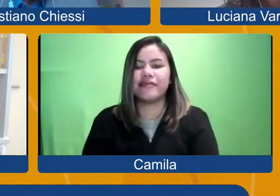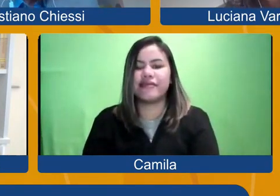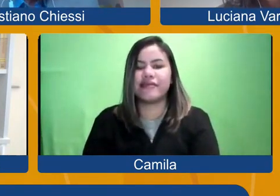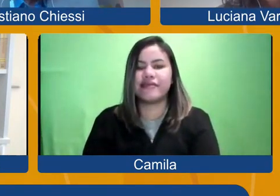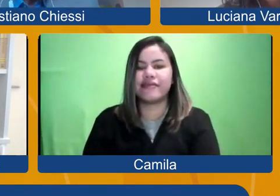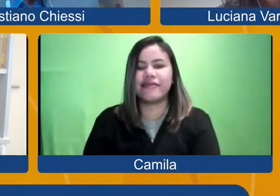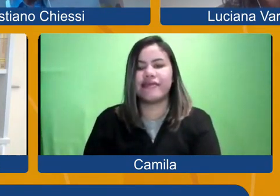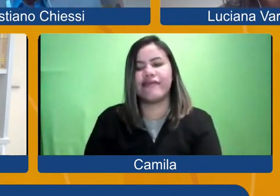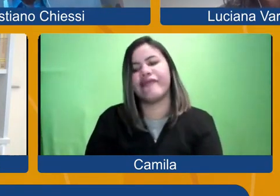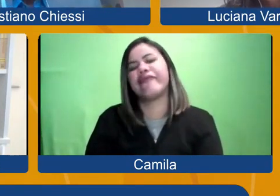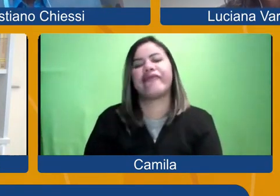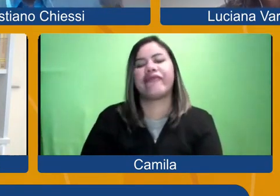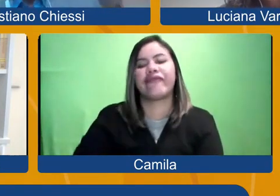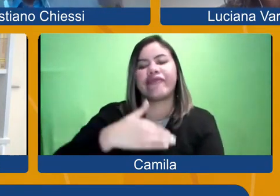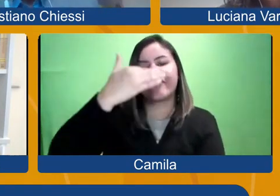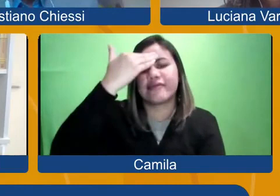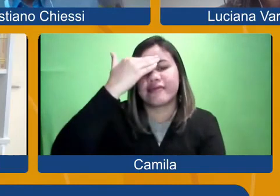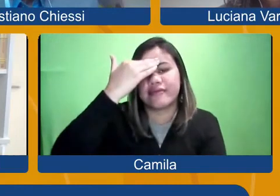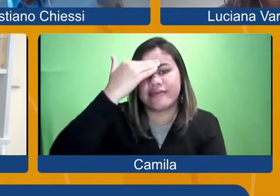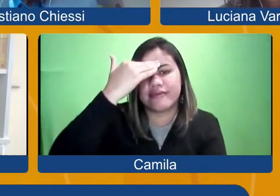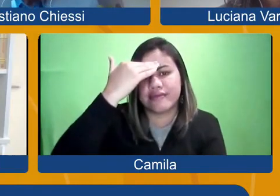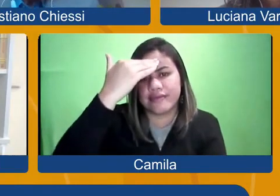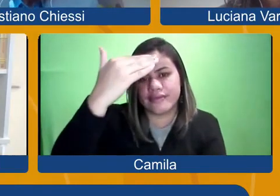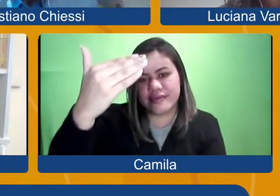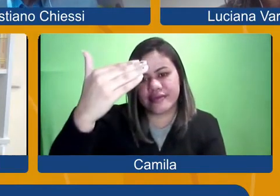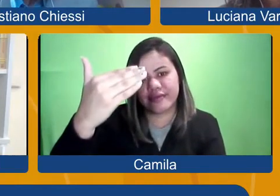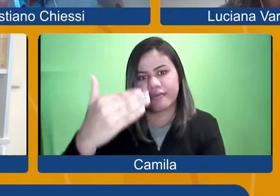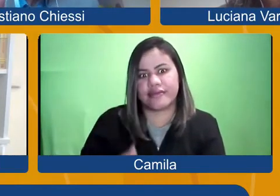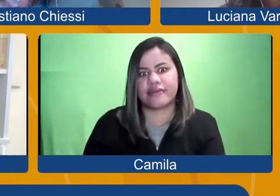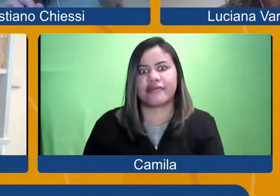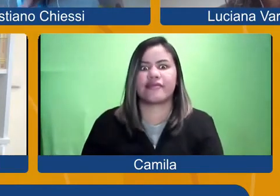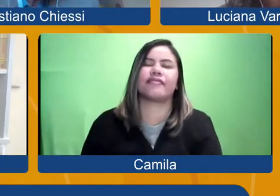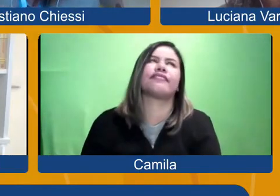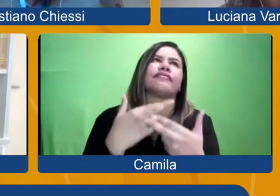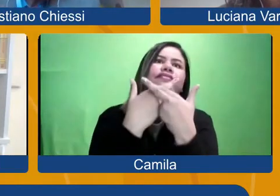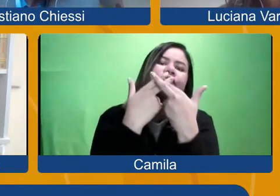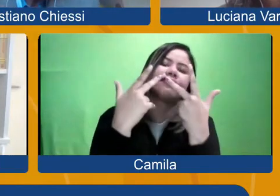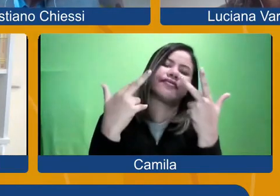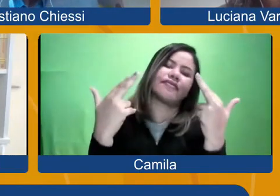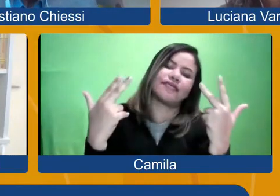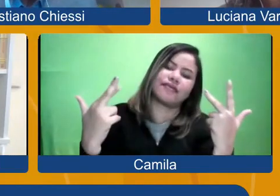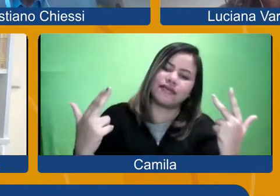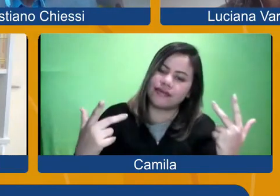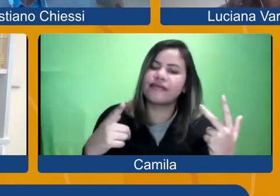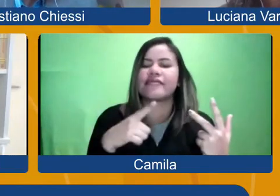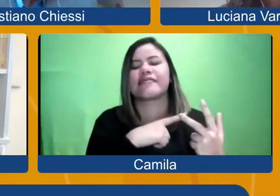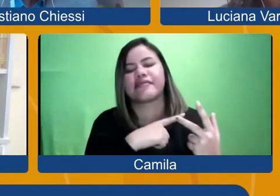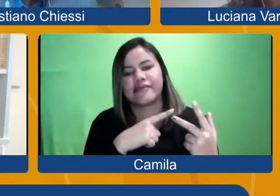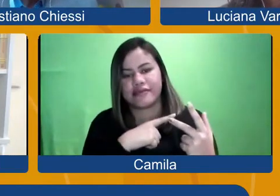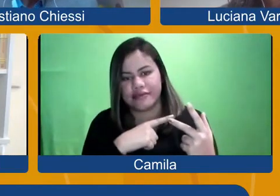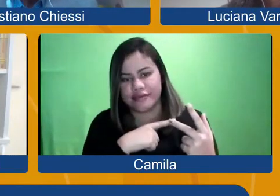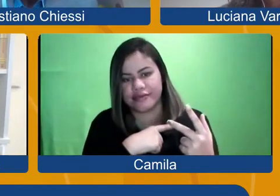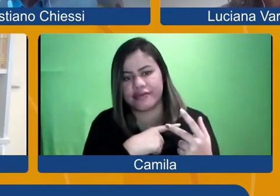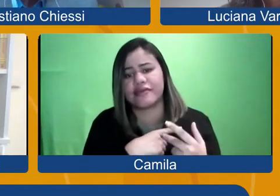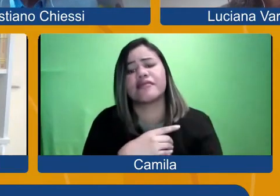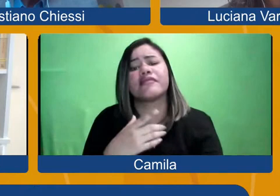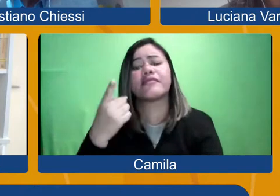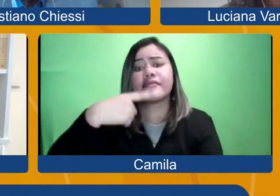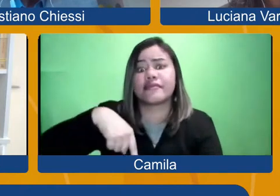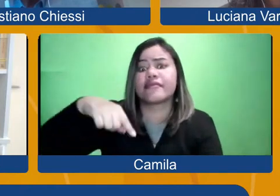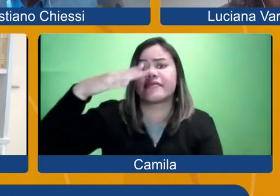Muito obrigado. São diversas, apesar do cenário ser muito sério, da